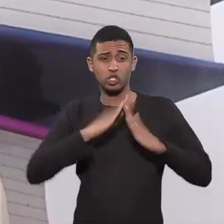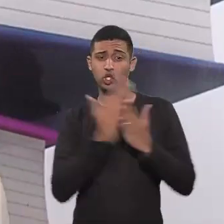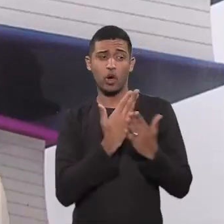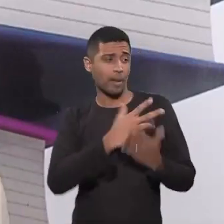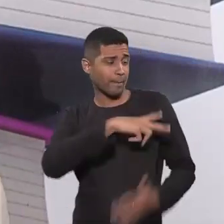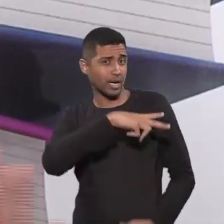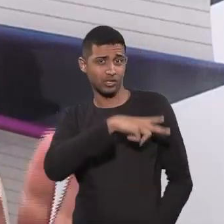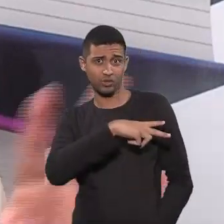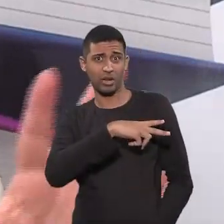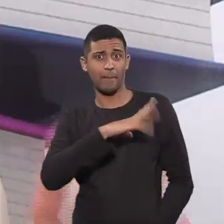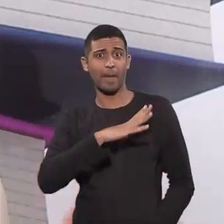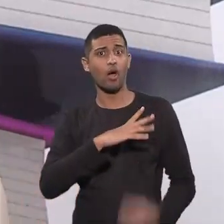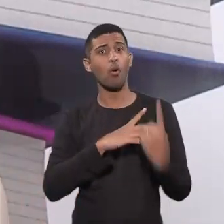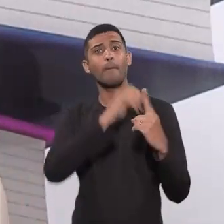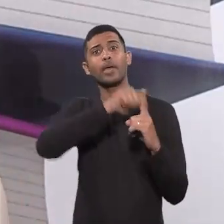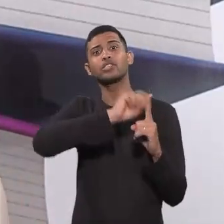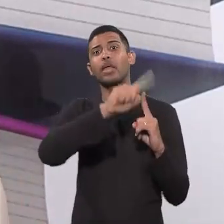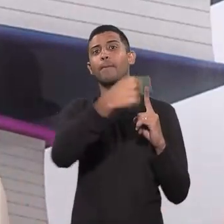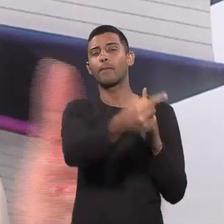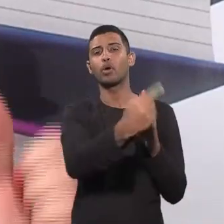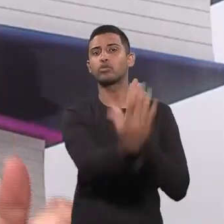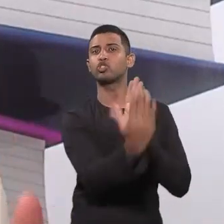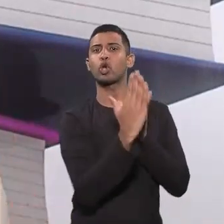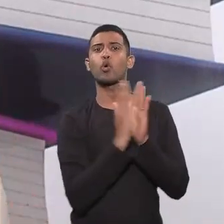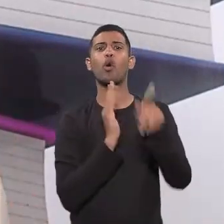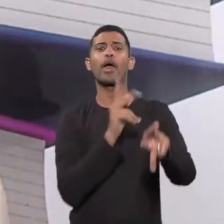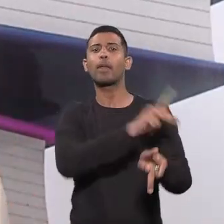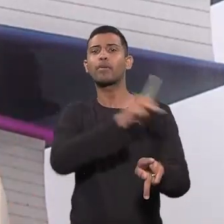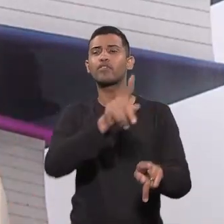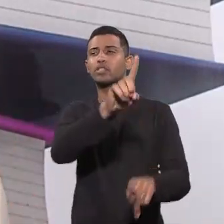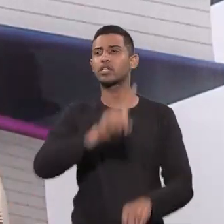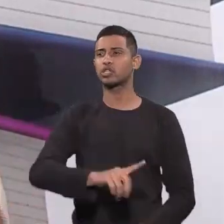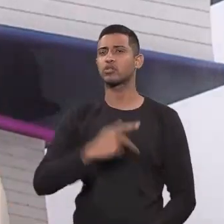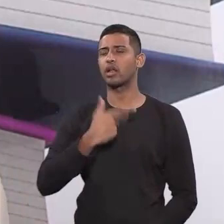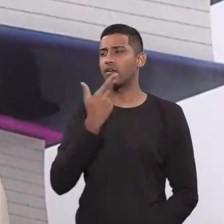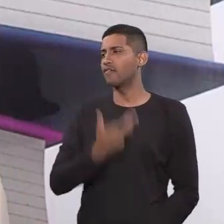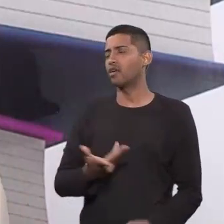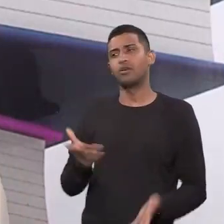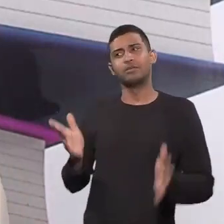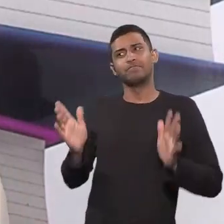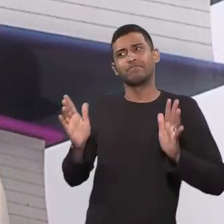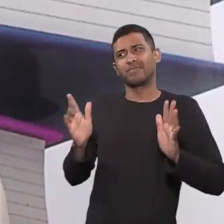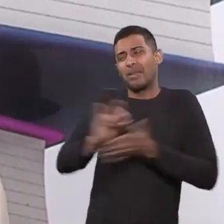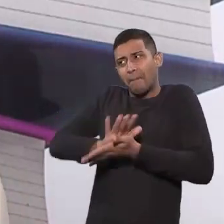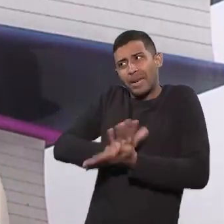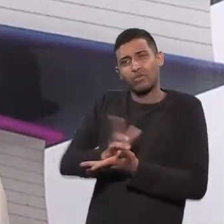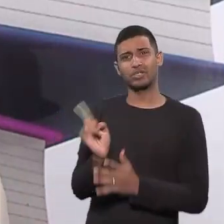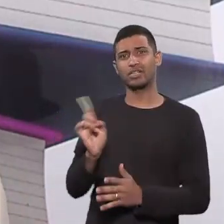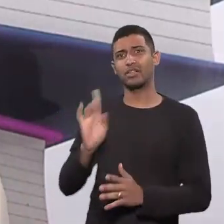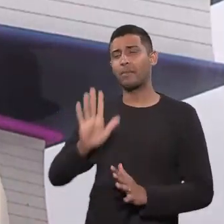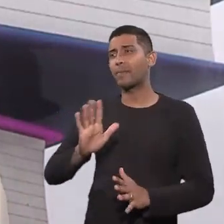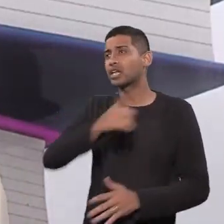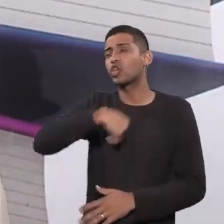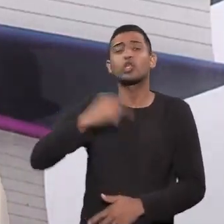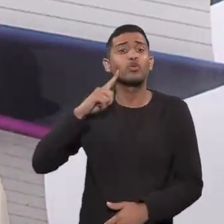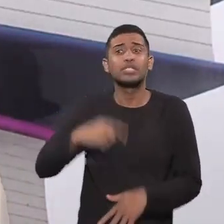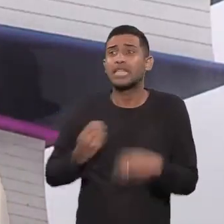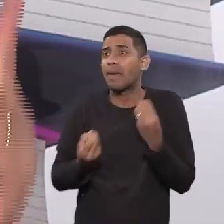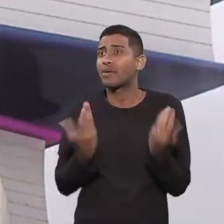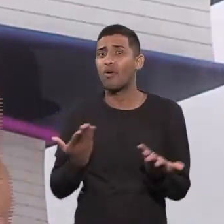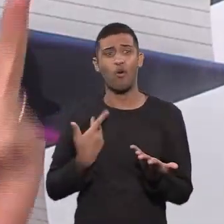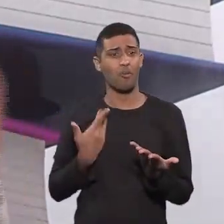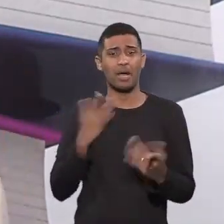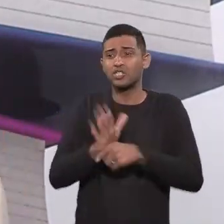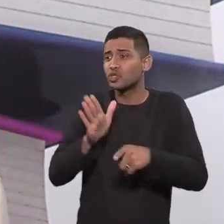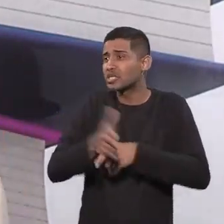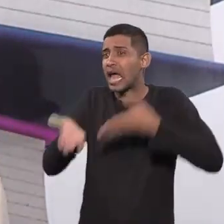privada, e um mês depois a professora chegou para mim, a diretora falou que não era preconceito, mas que eles não sabiam lidar